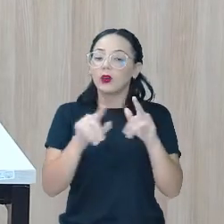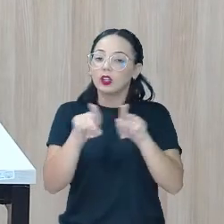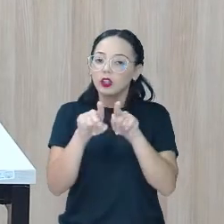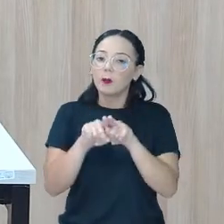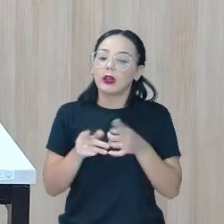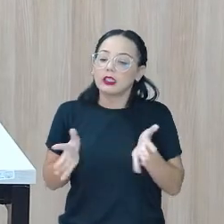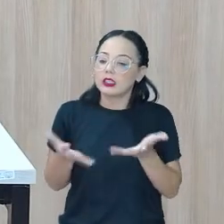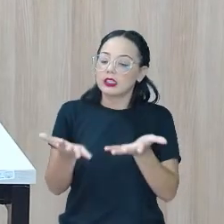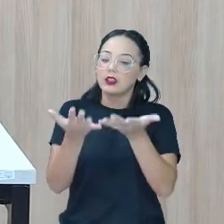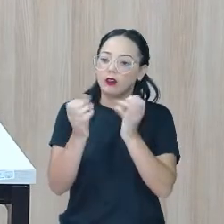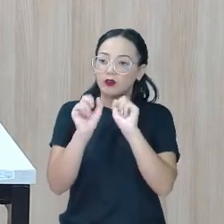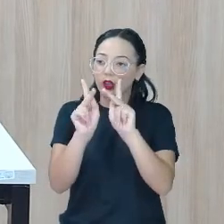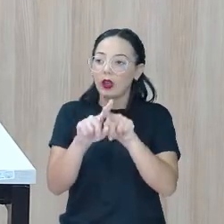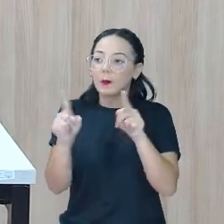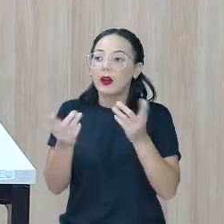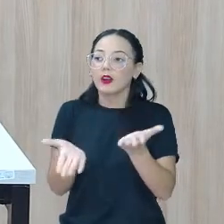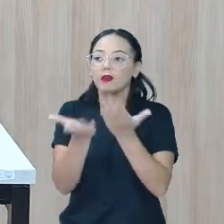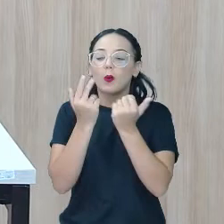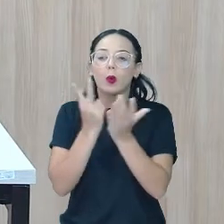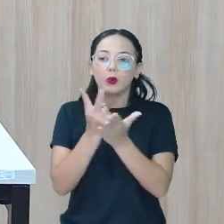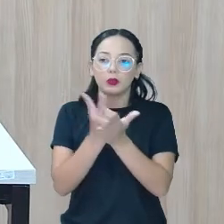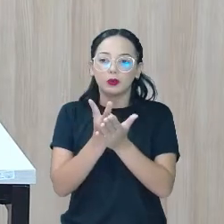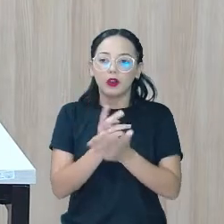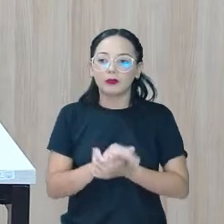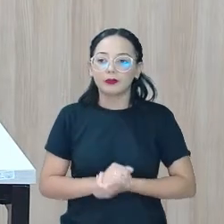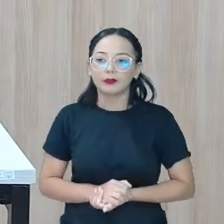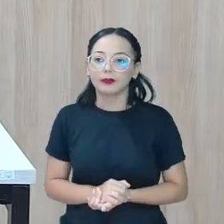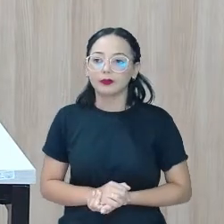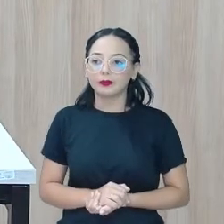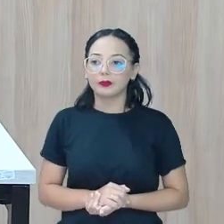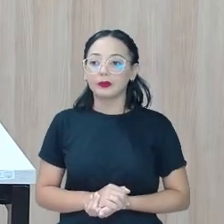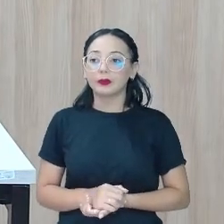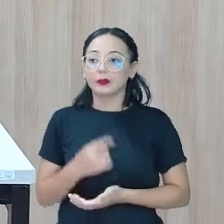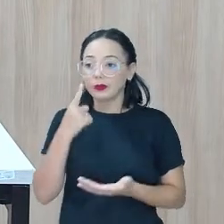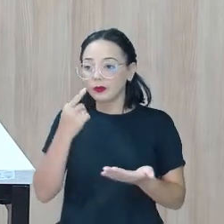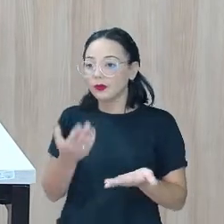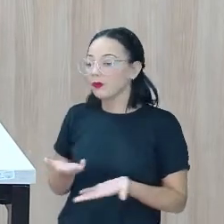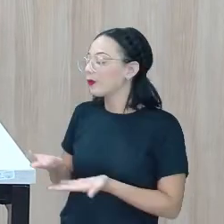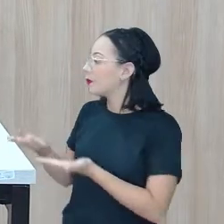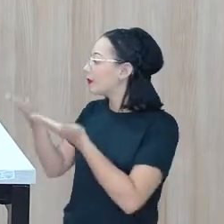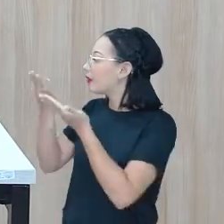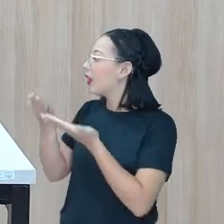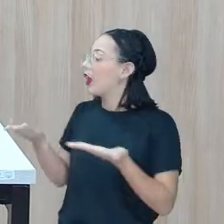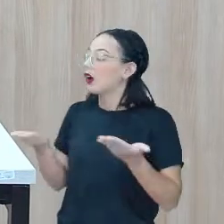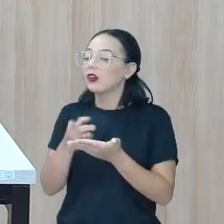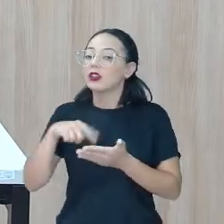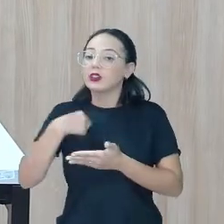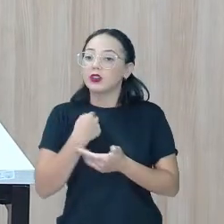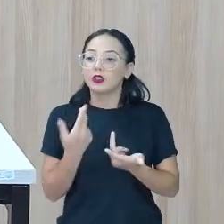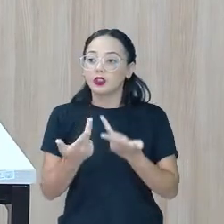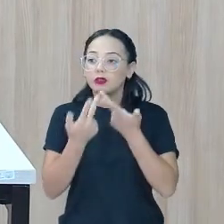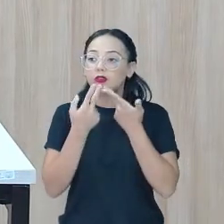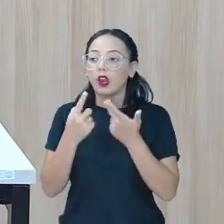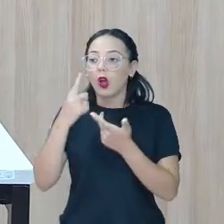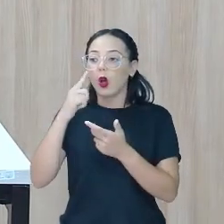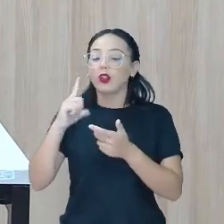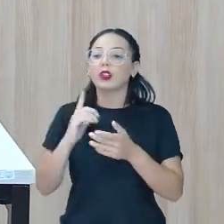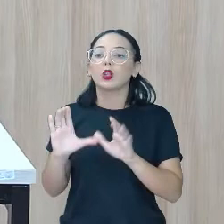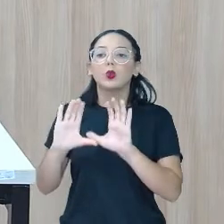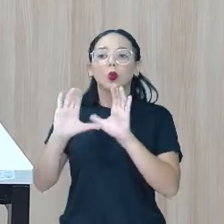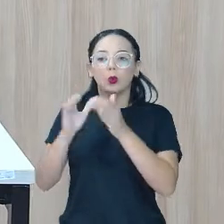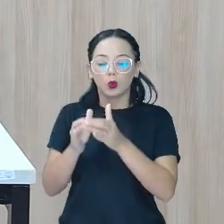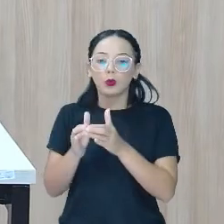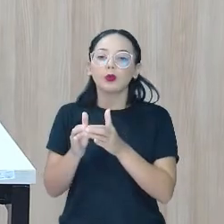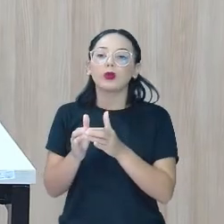serem doadores. Mas vamos continuar. Vamos falar agora desse doador. Pessoal, existe um grupo,